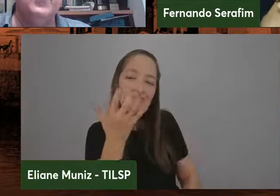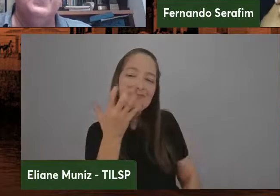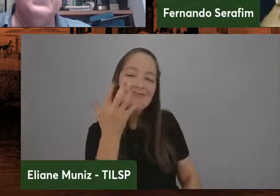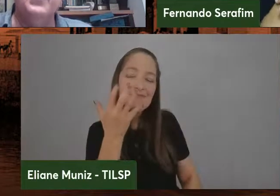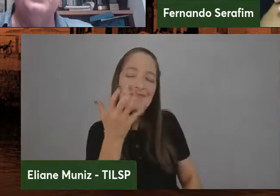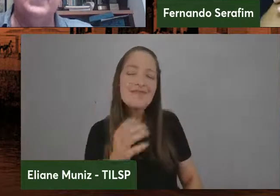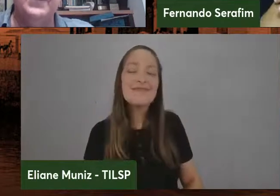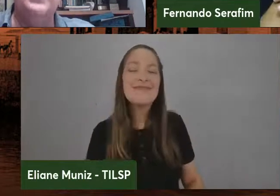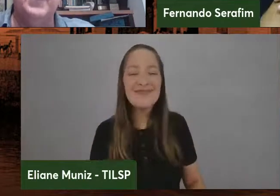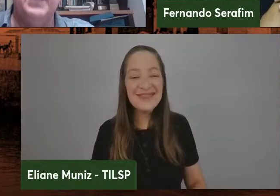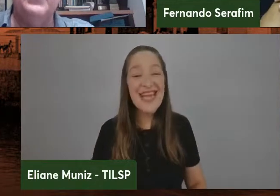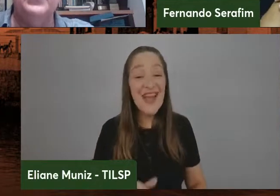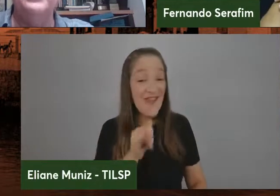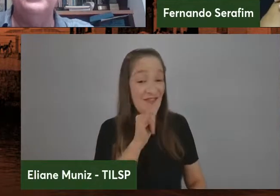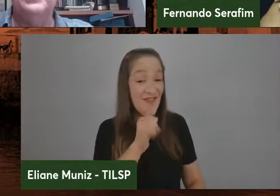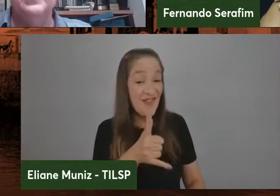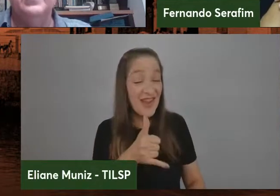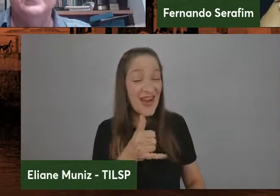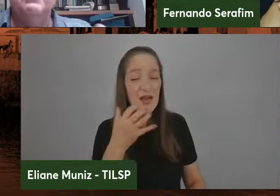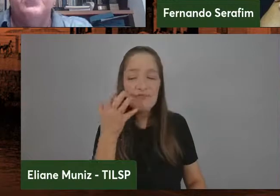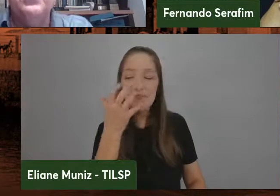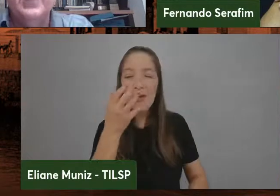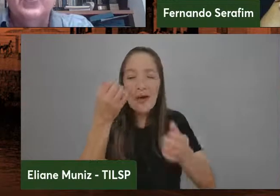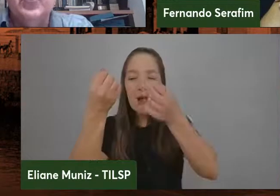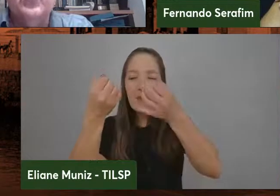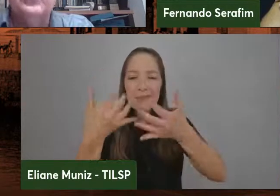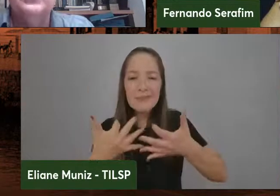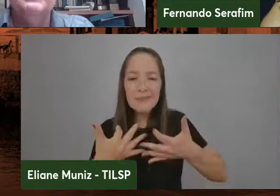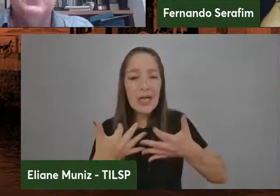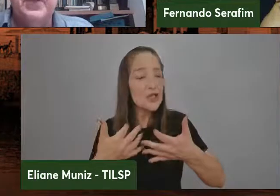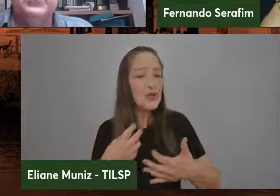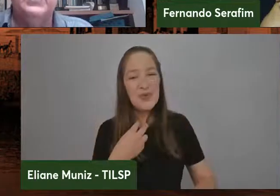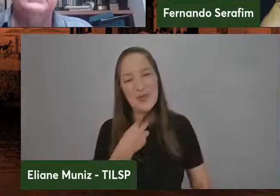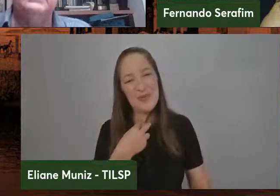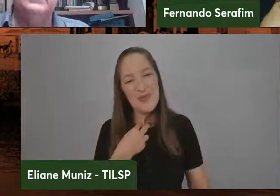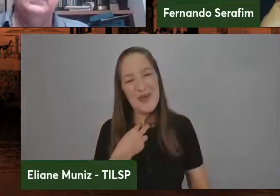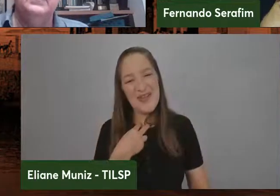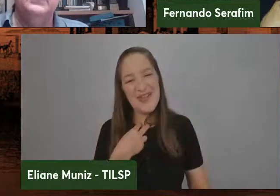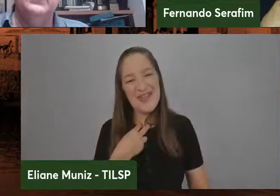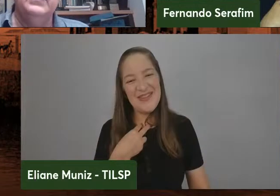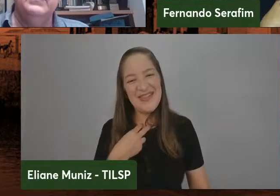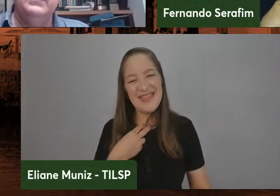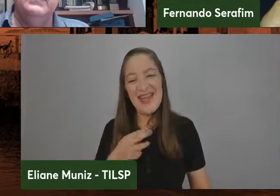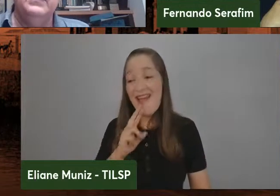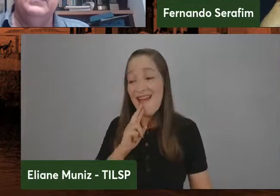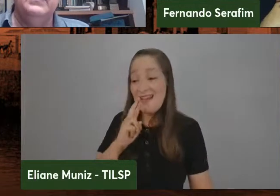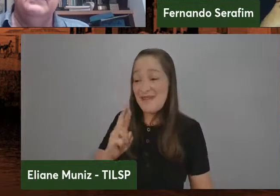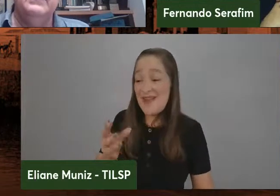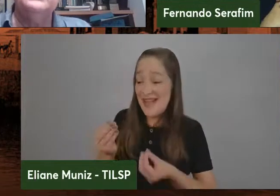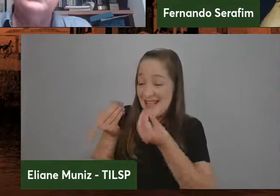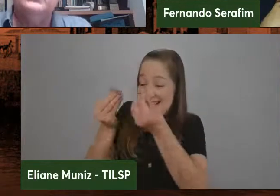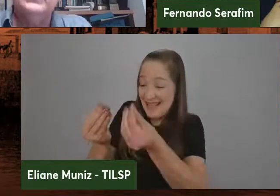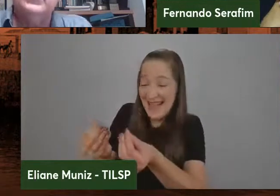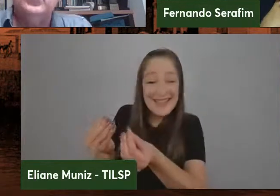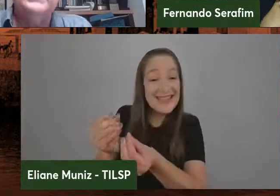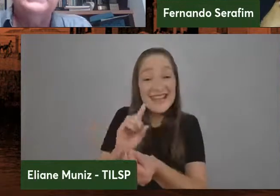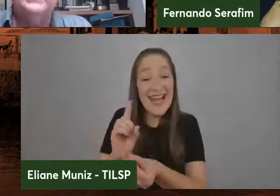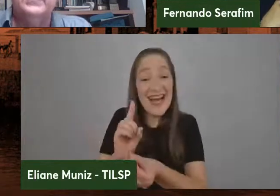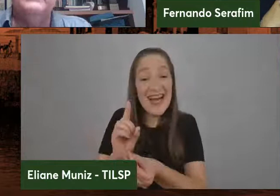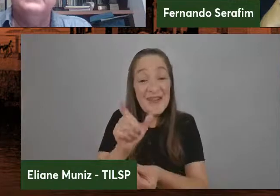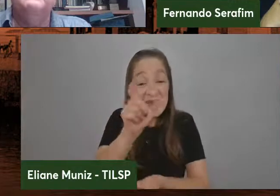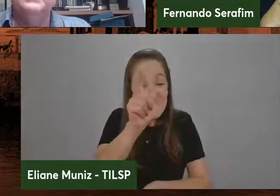quer dizer, o romance não pode ser explicativo, ele não pode dar tudo de mão beijada. Né? Deixe que o